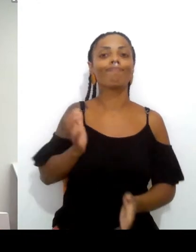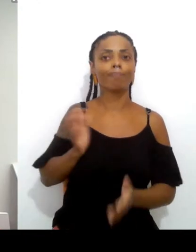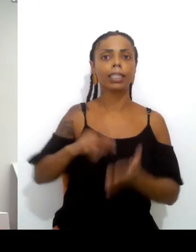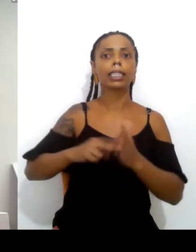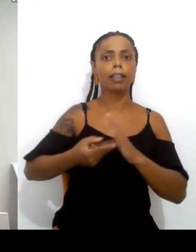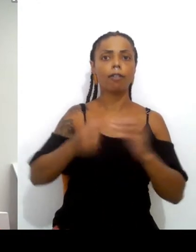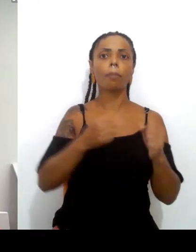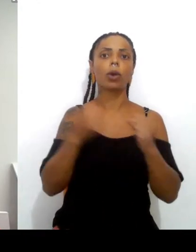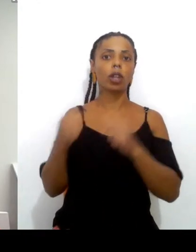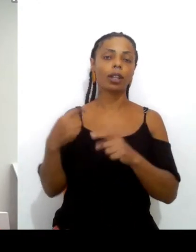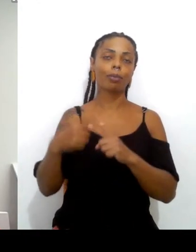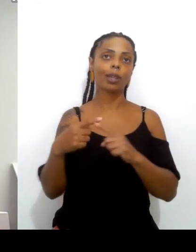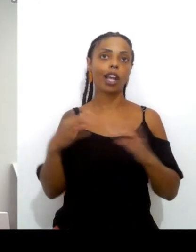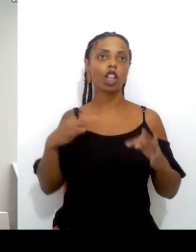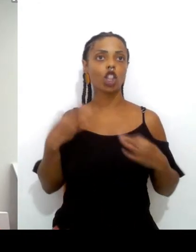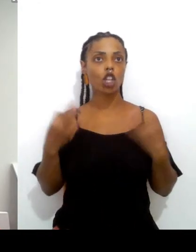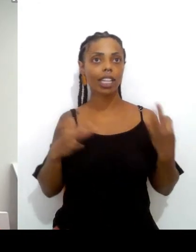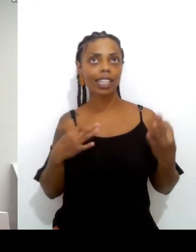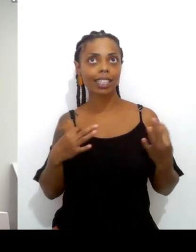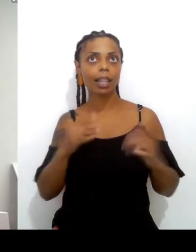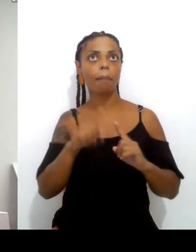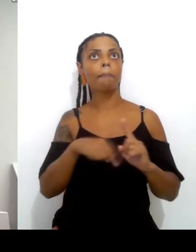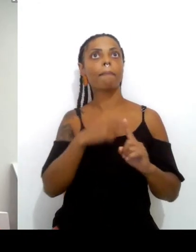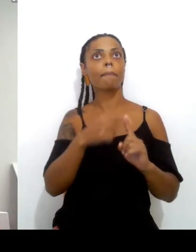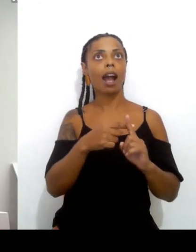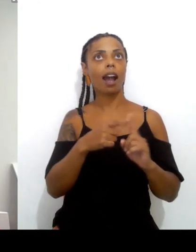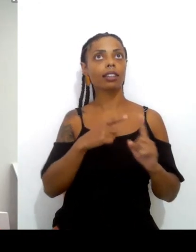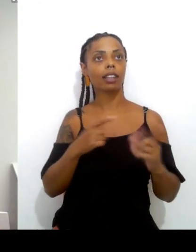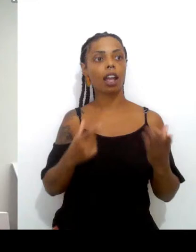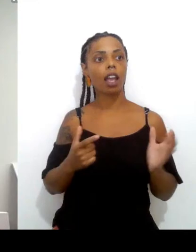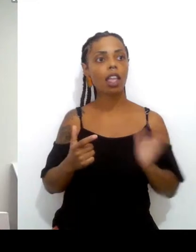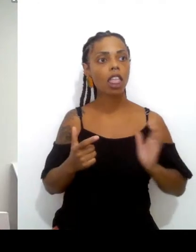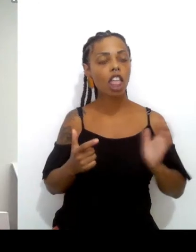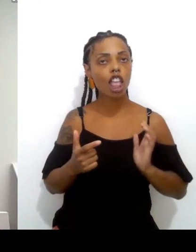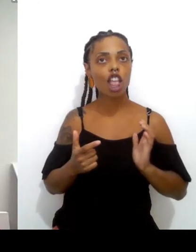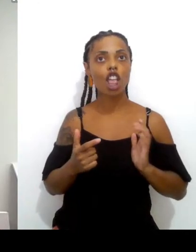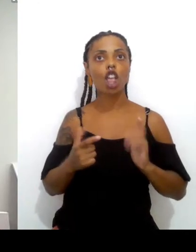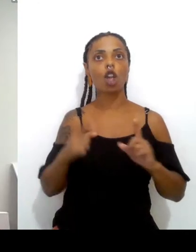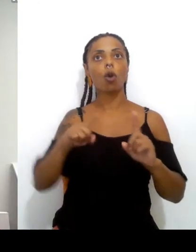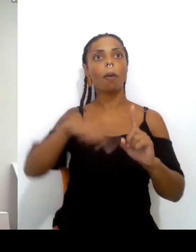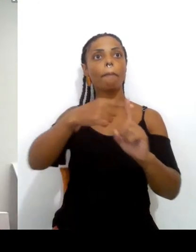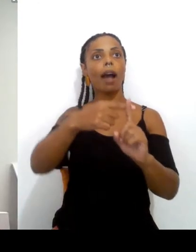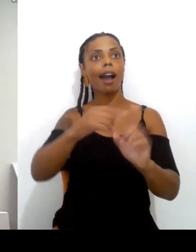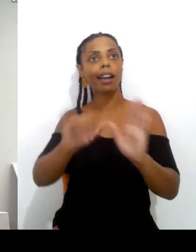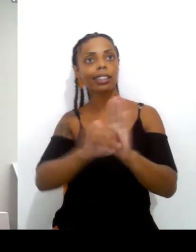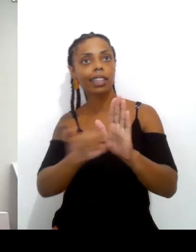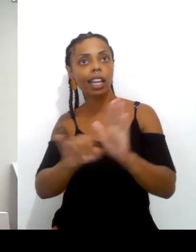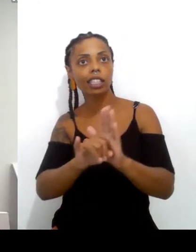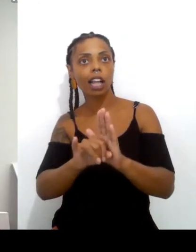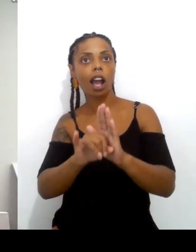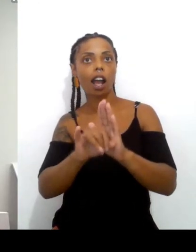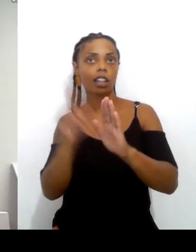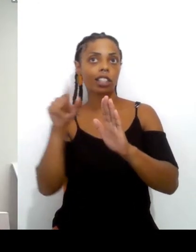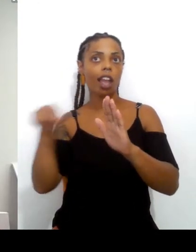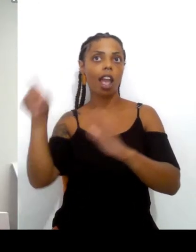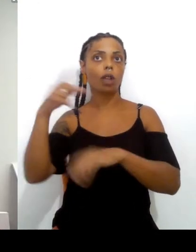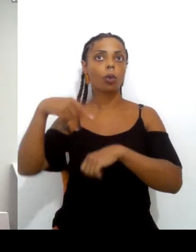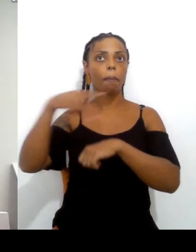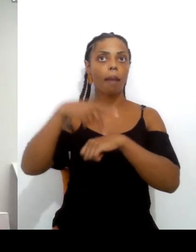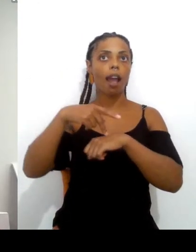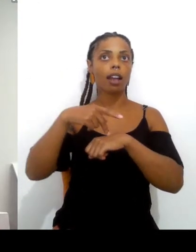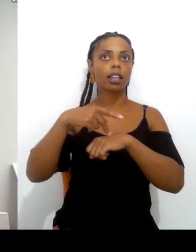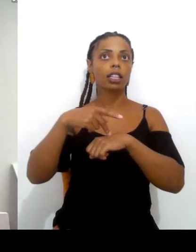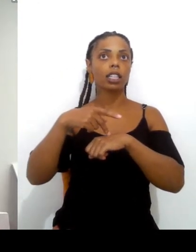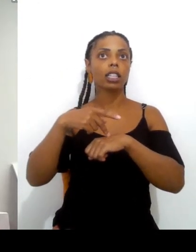a combinação da sua classe social a sua identidade Colonial ou decolonial